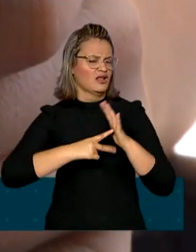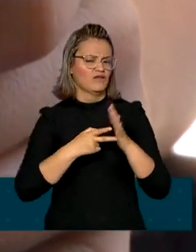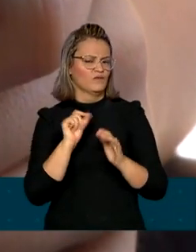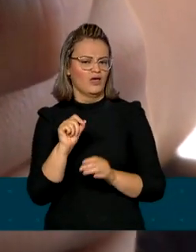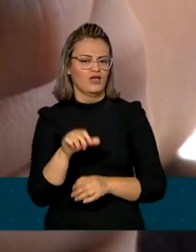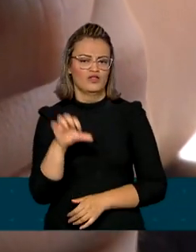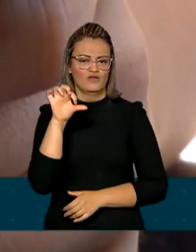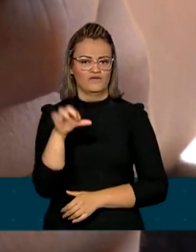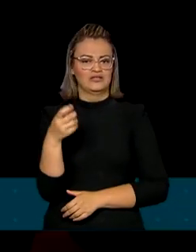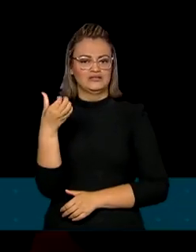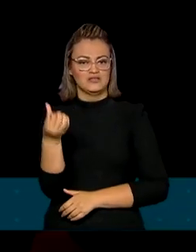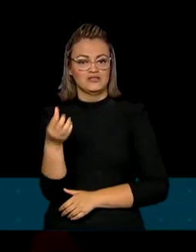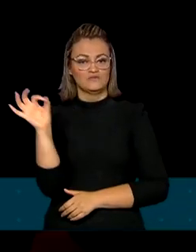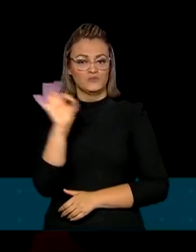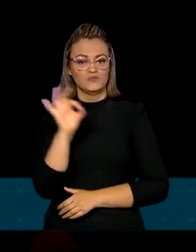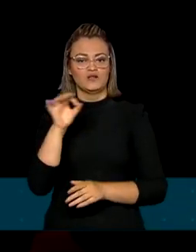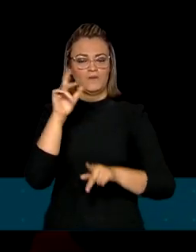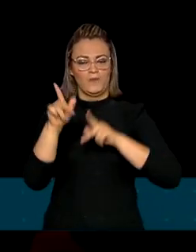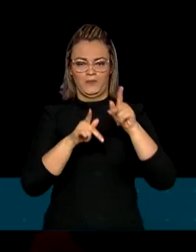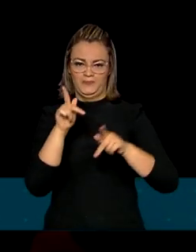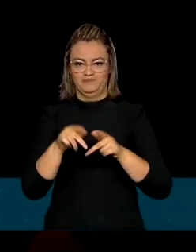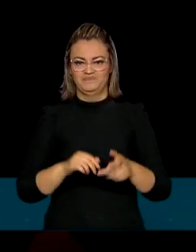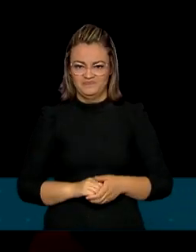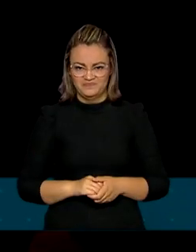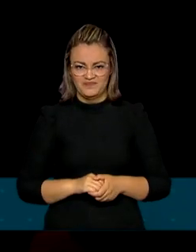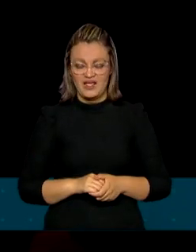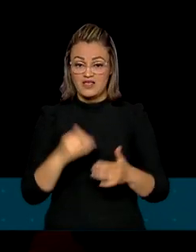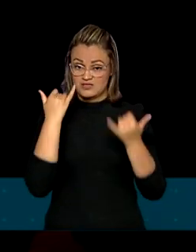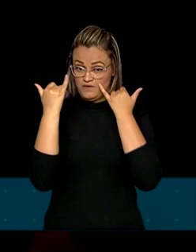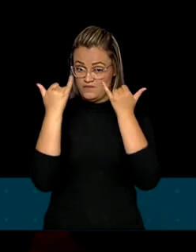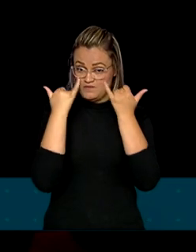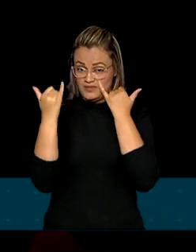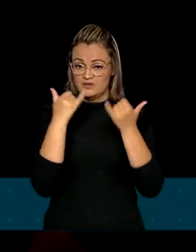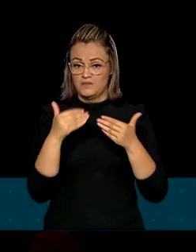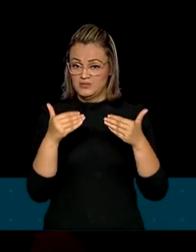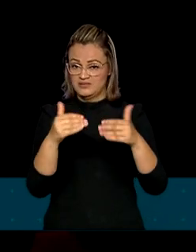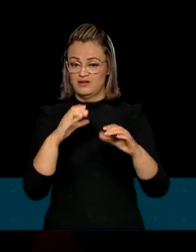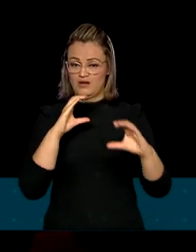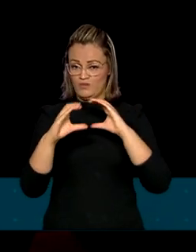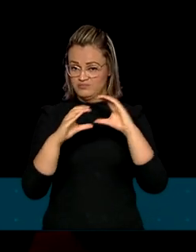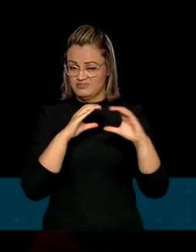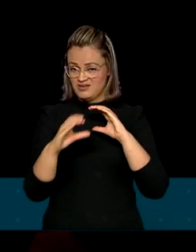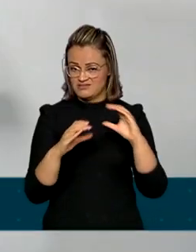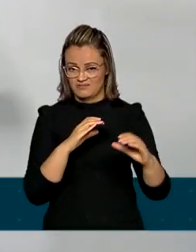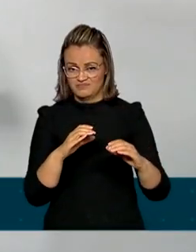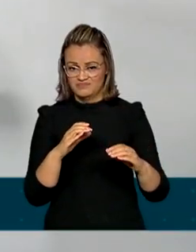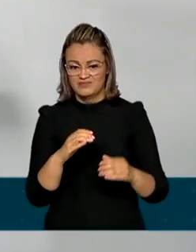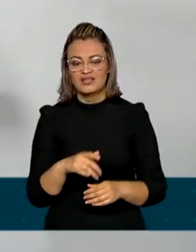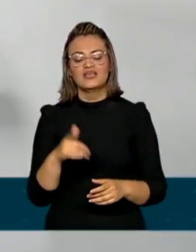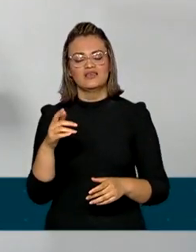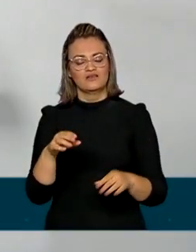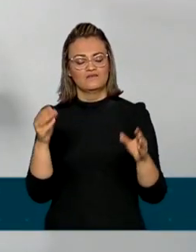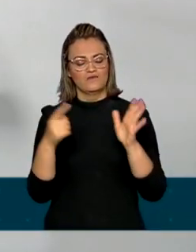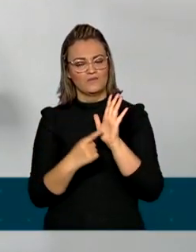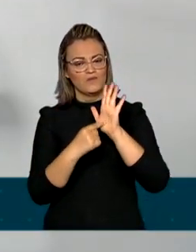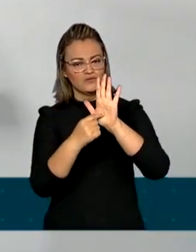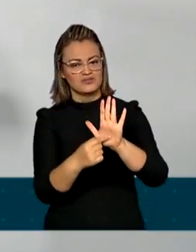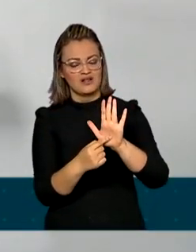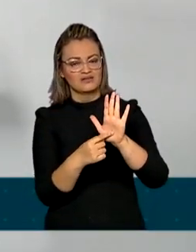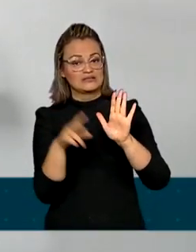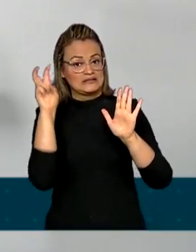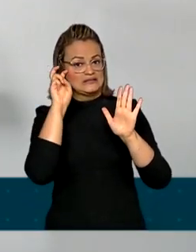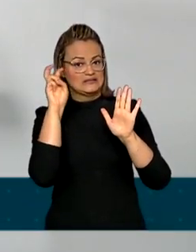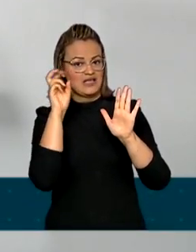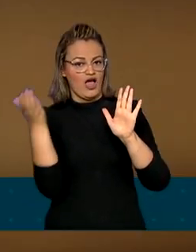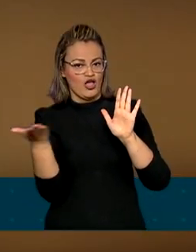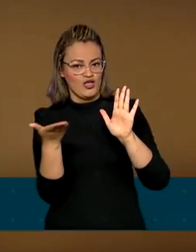96% da população. Os dados são do Ministério das Comunicações e foram apresentados nesta